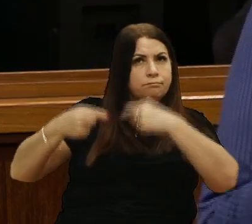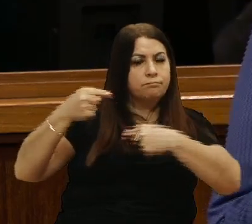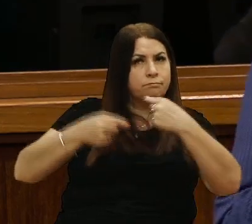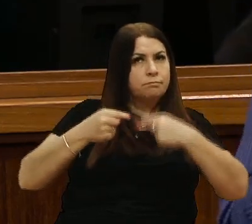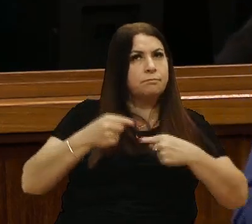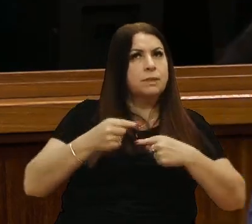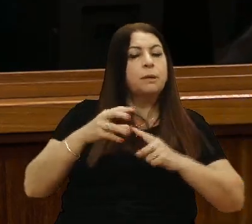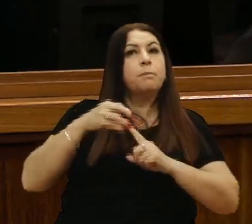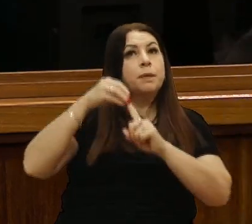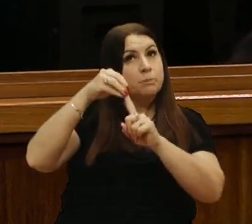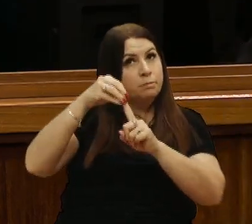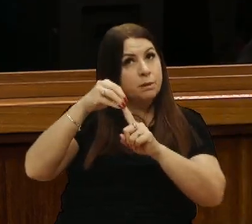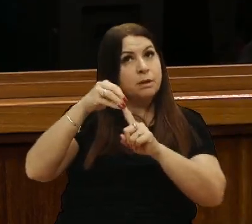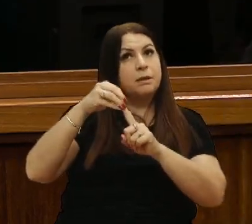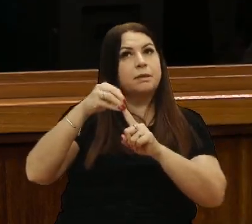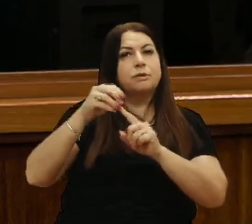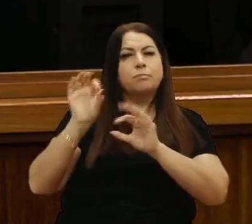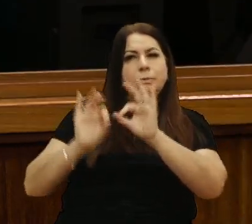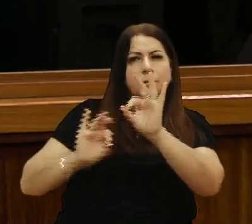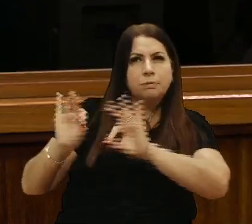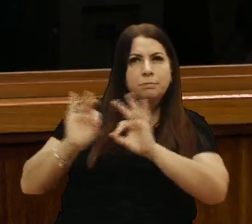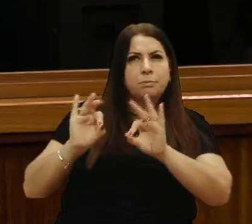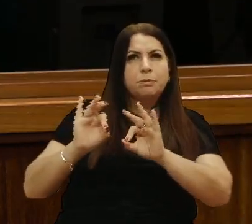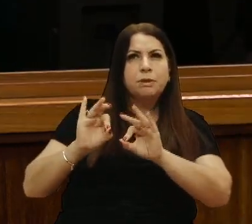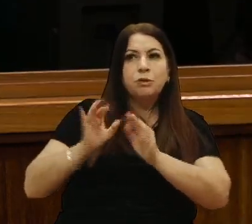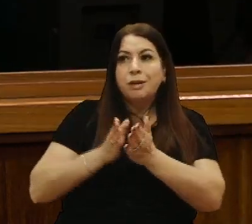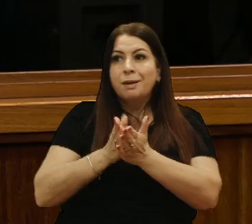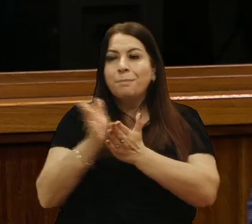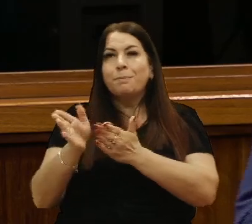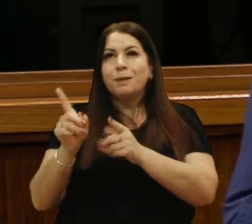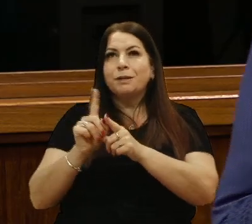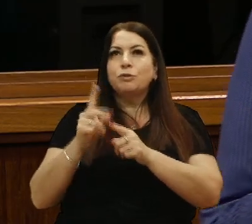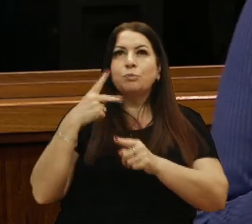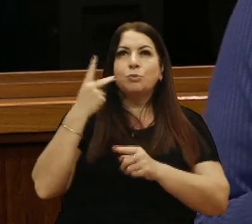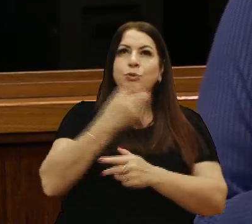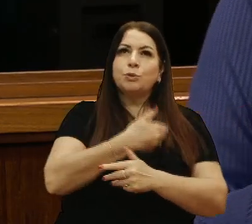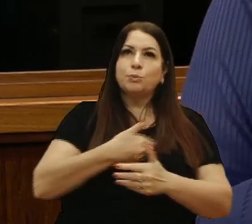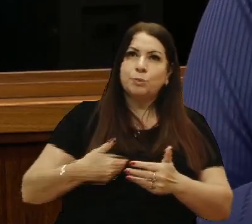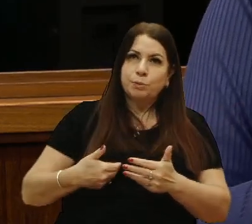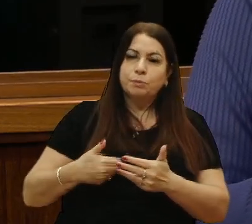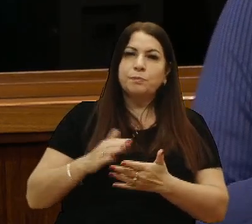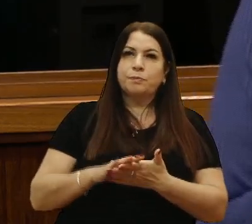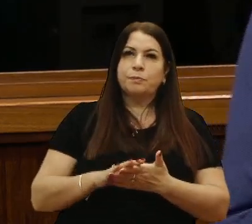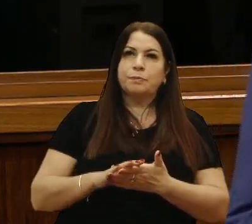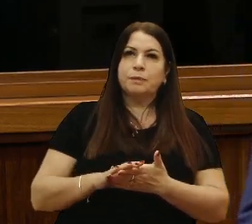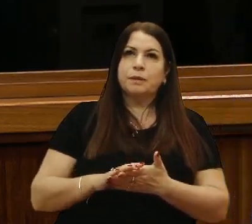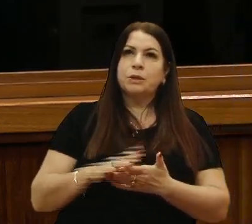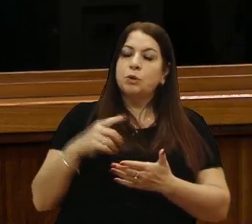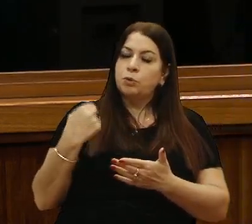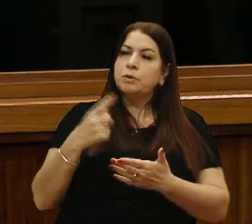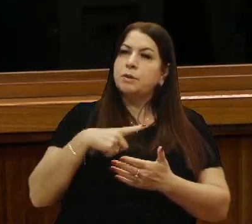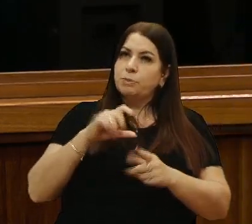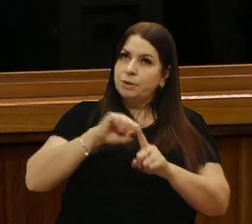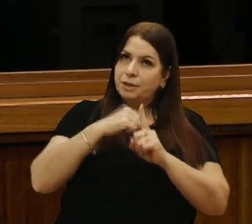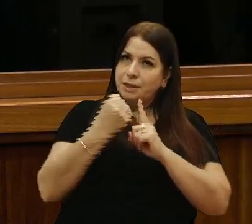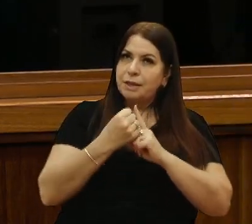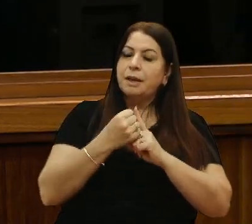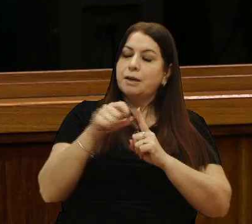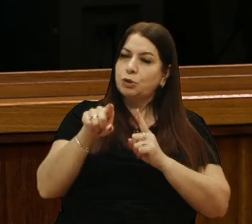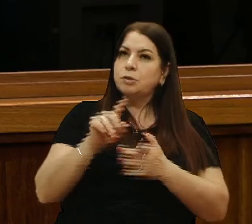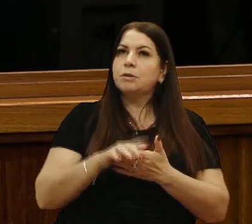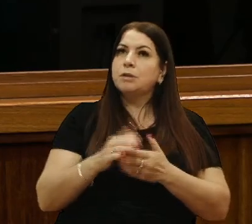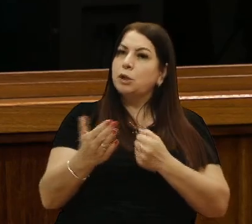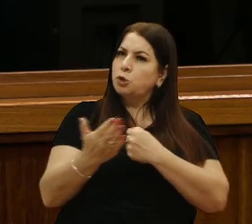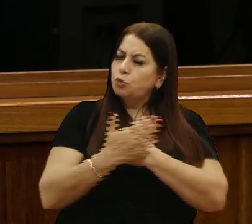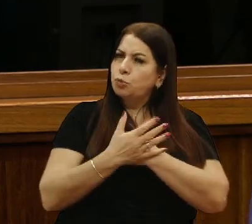mas principalmente de elaboração e de encaminhamento de políticas públicas. A gente tem a sociedade civil que